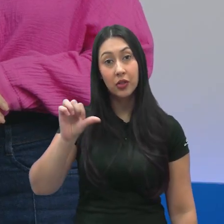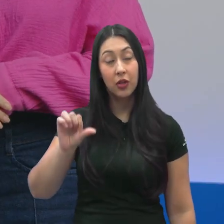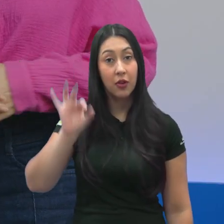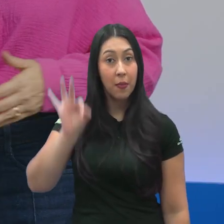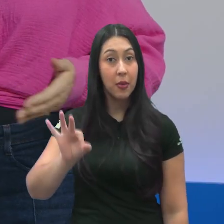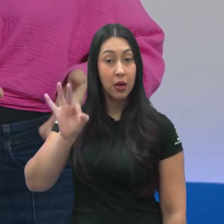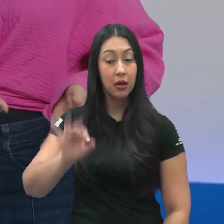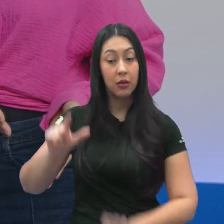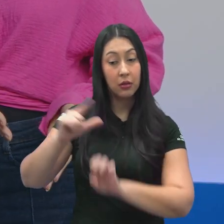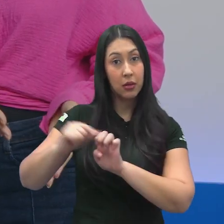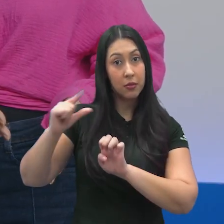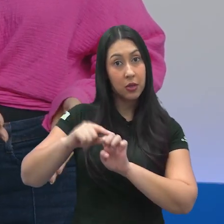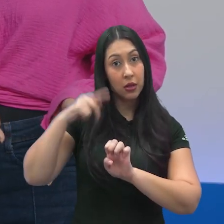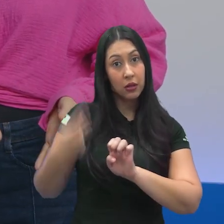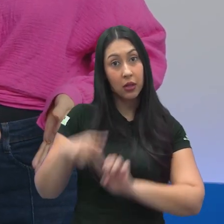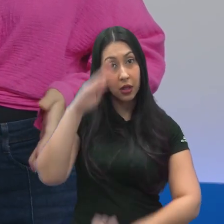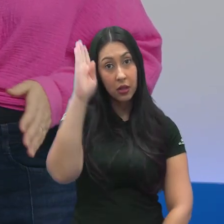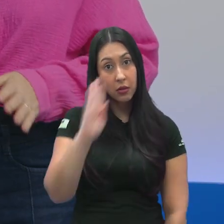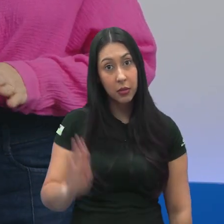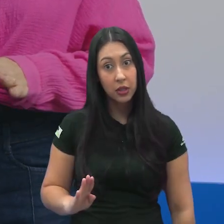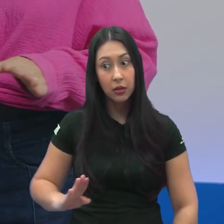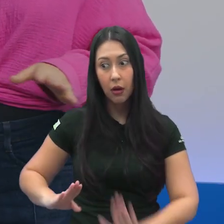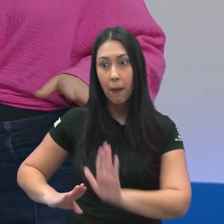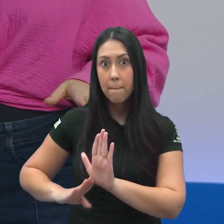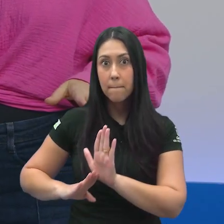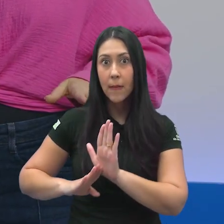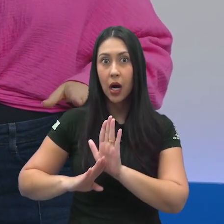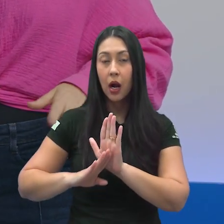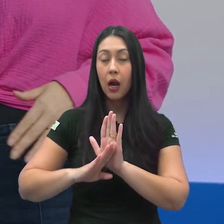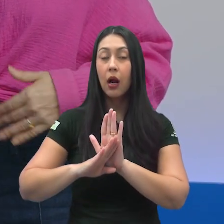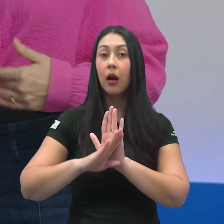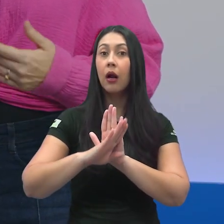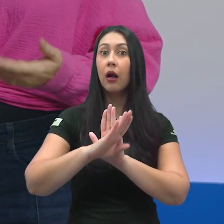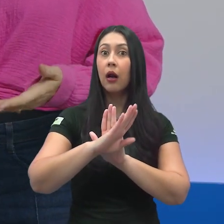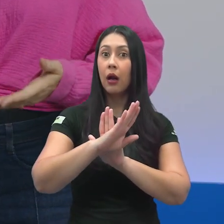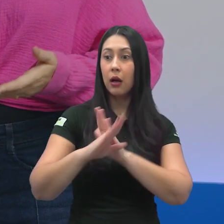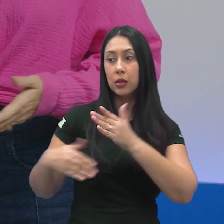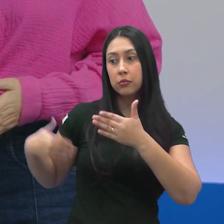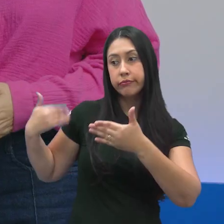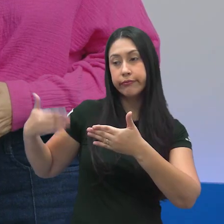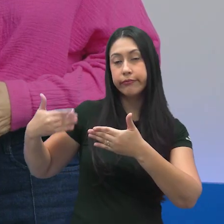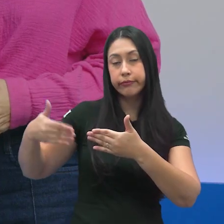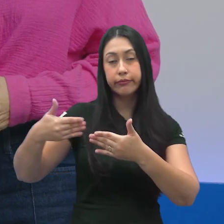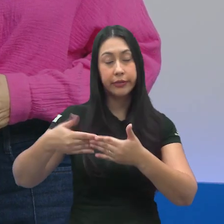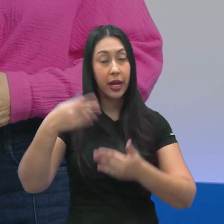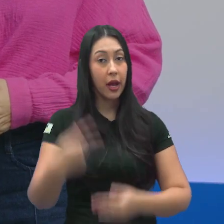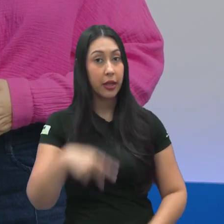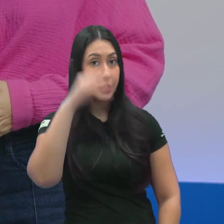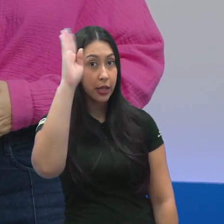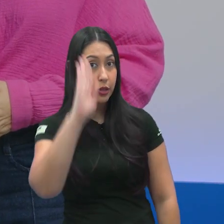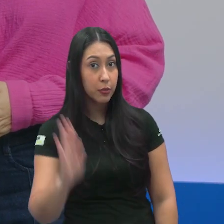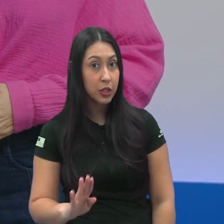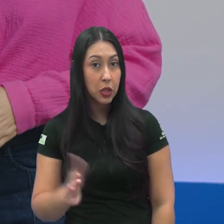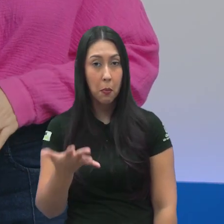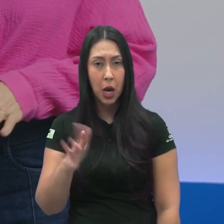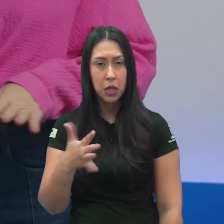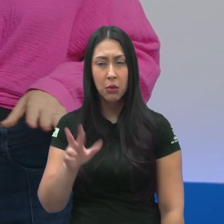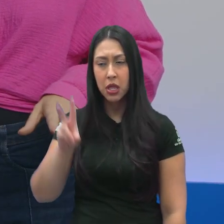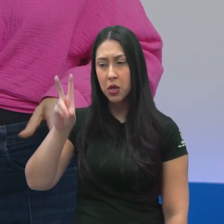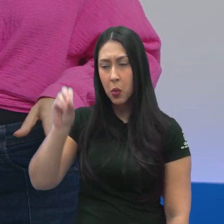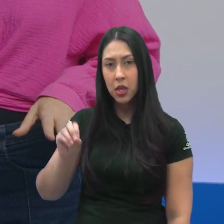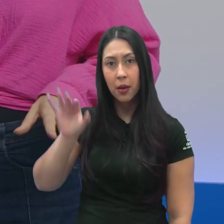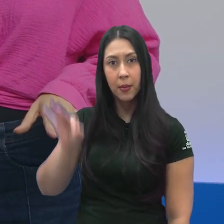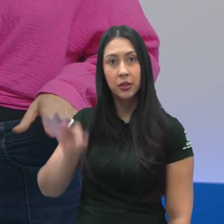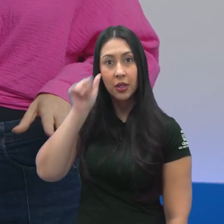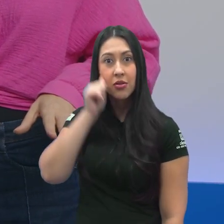33,9% dos empreendedores brasileiros, número que tem crescido de forma gradual na última década. No Brasil, quase metade